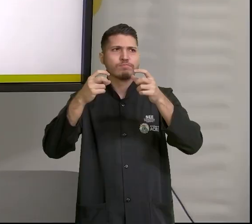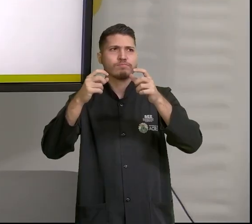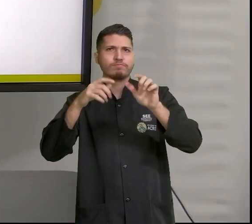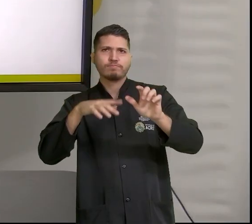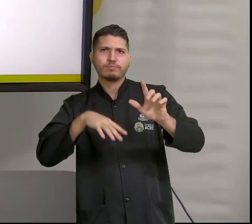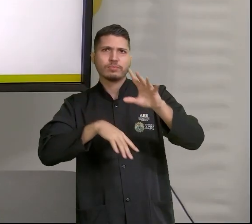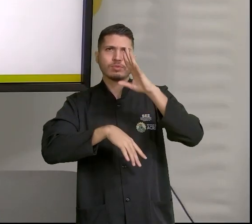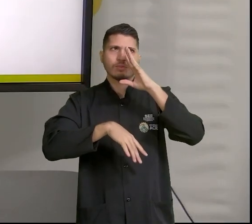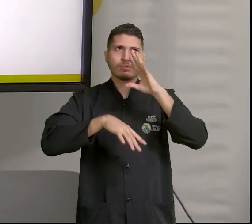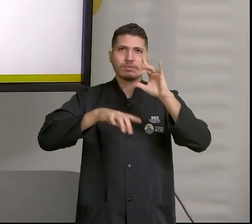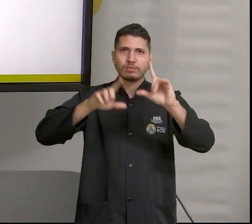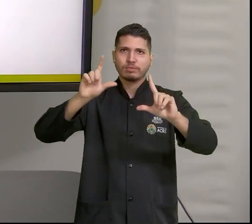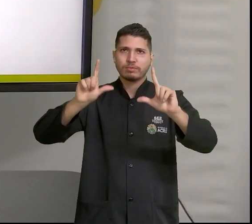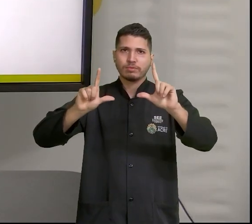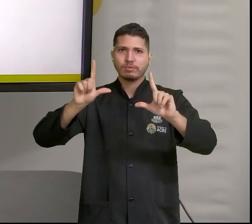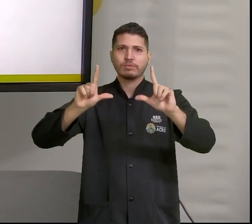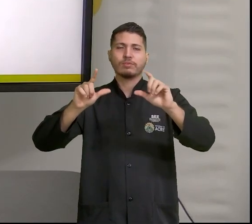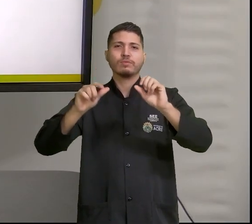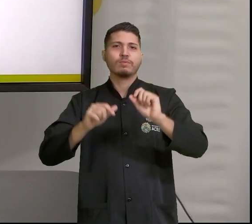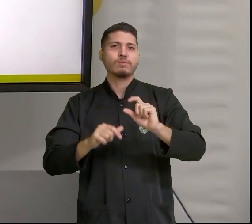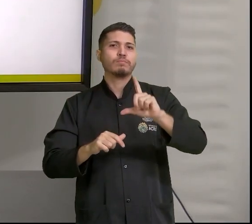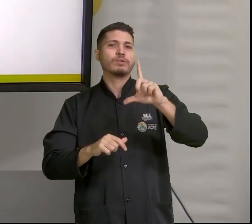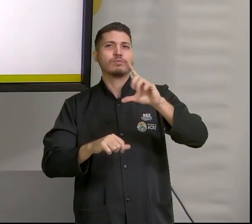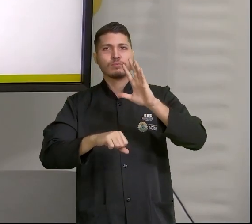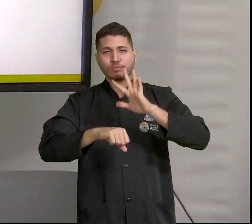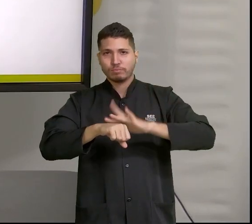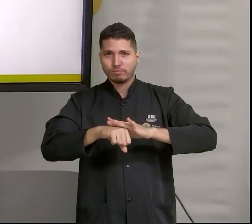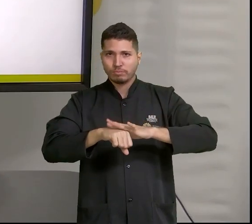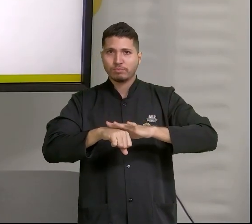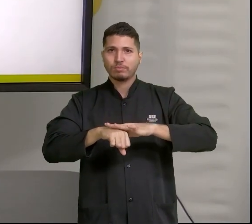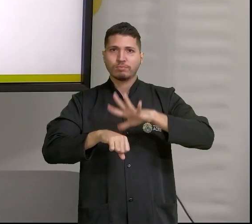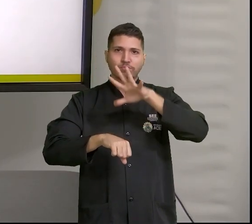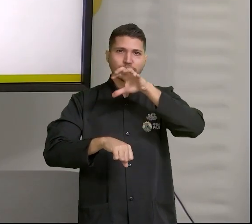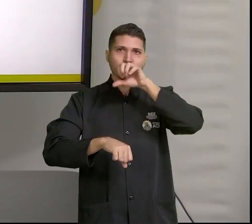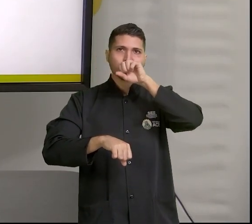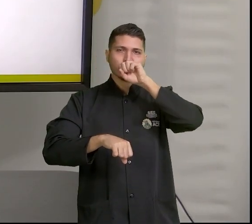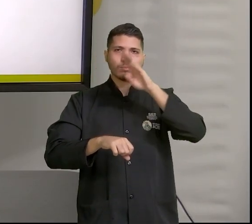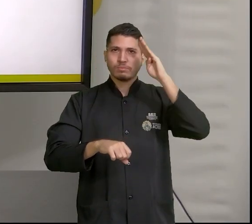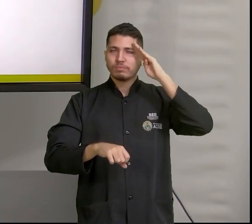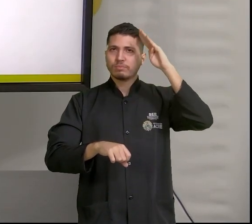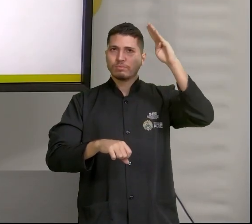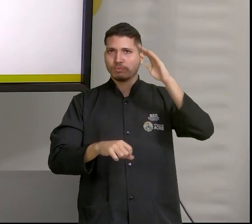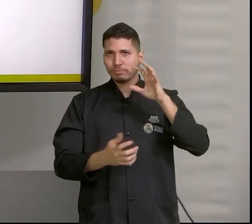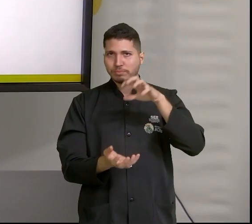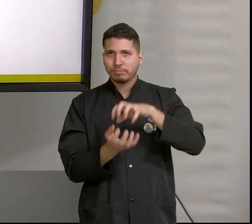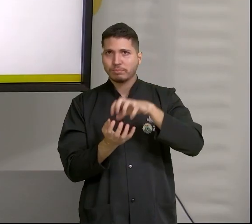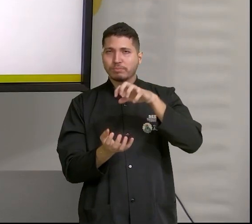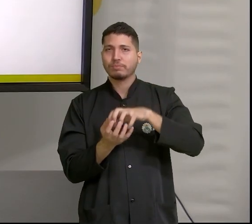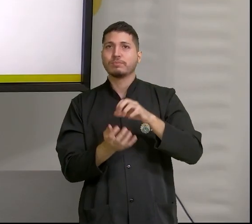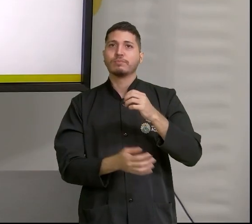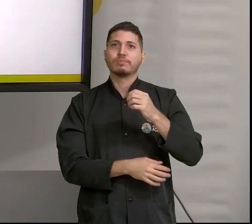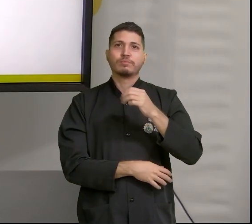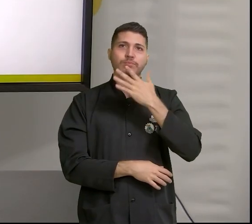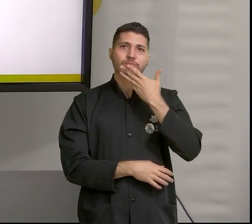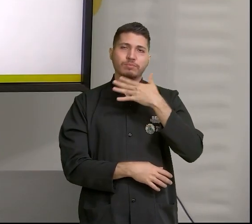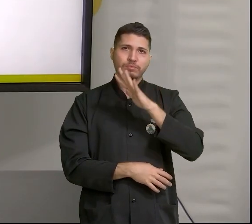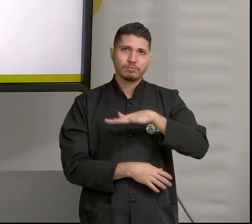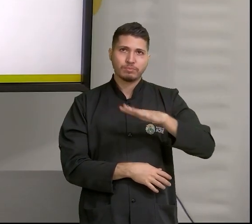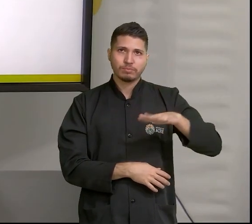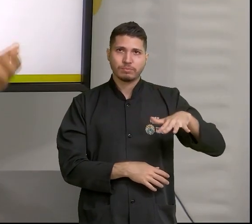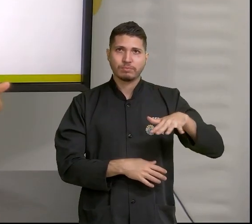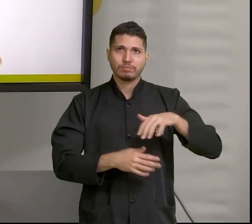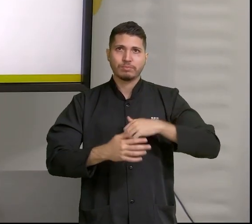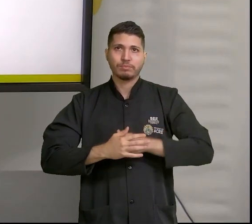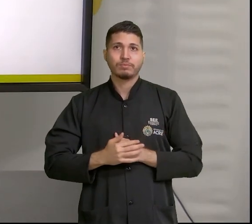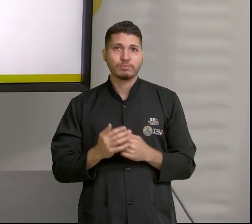quê? O aumento das doenças respiratórias, principalmente em idosos e também crianças, ok?